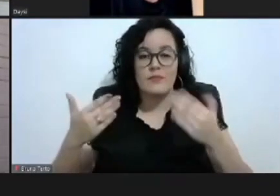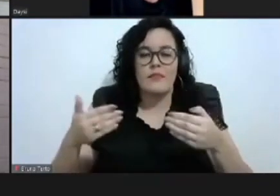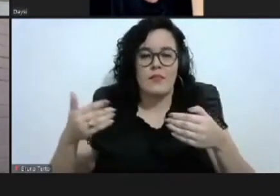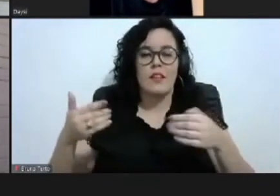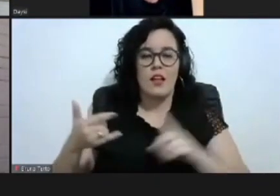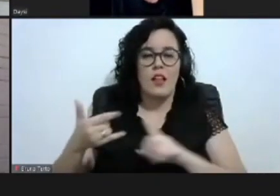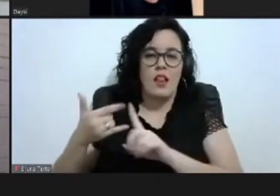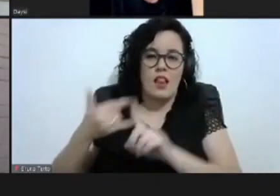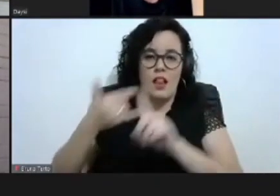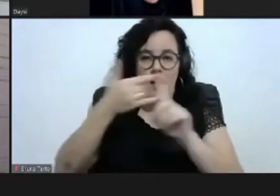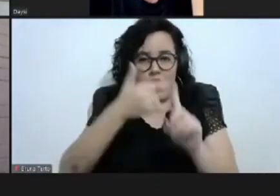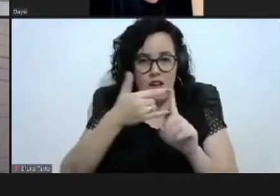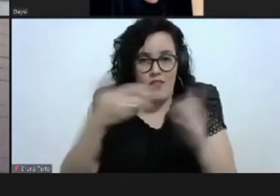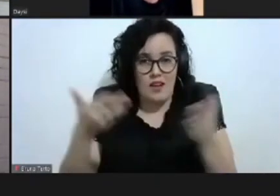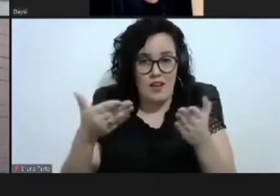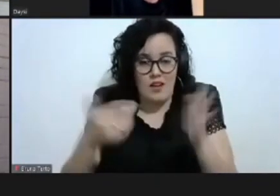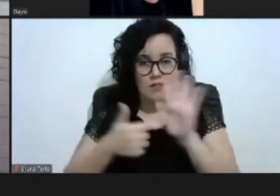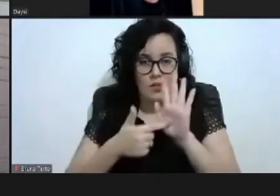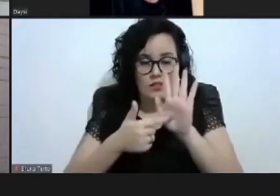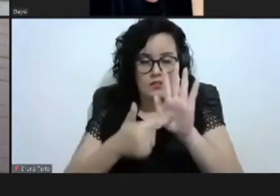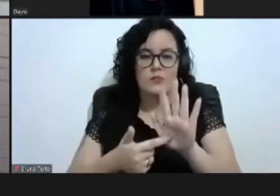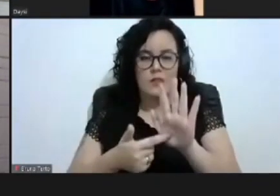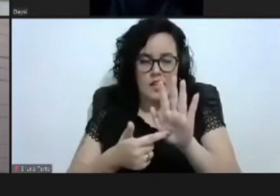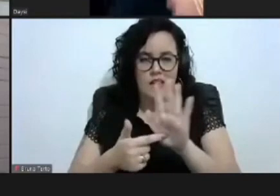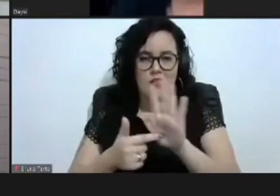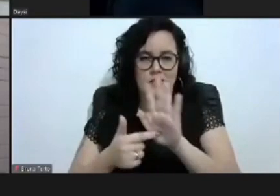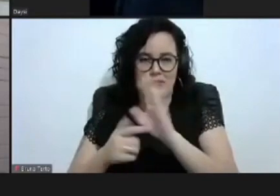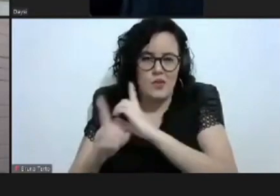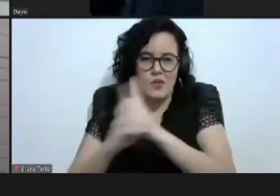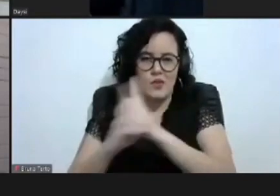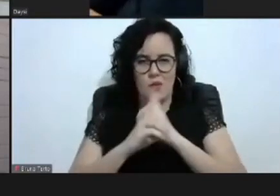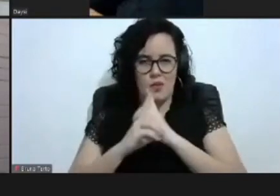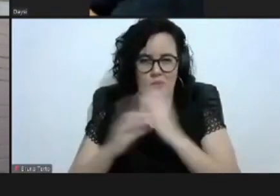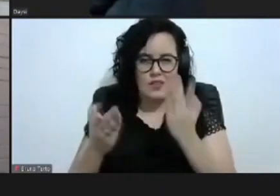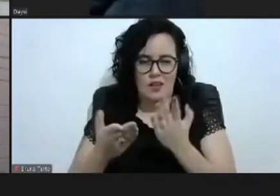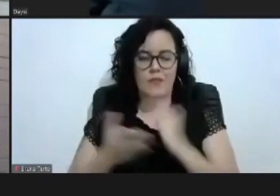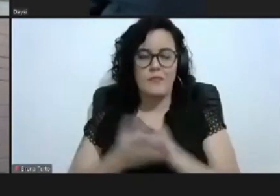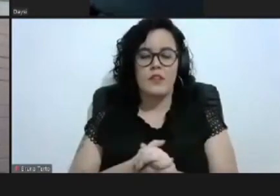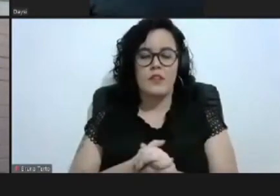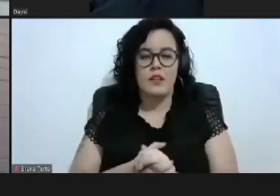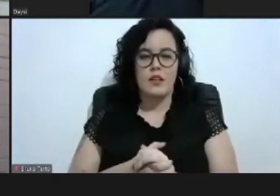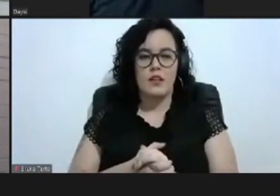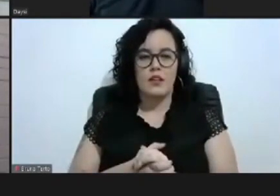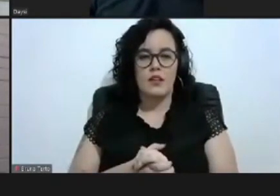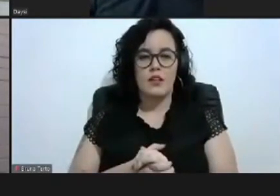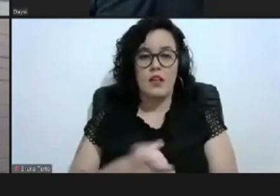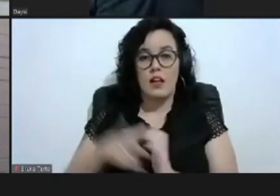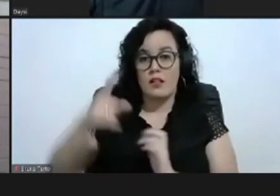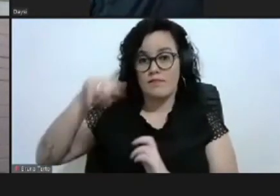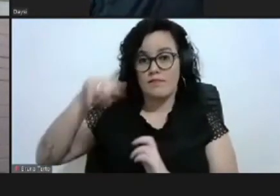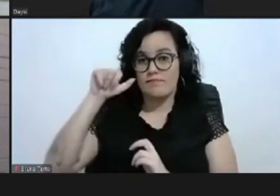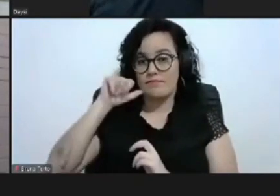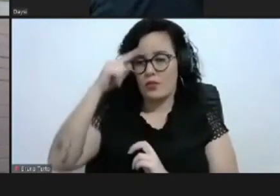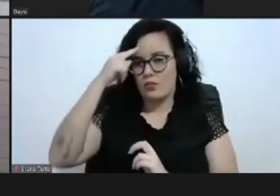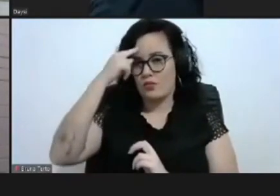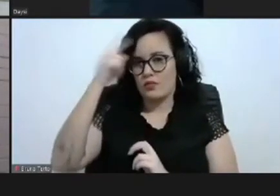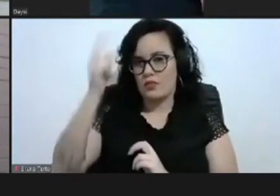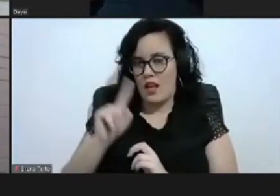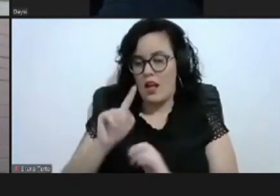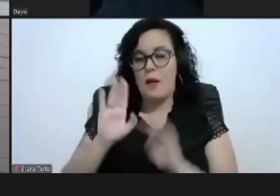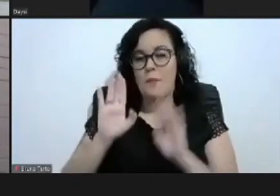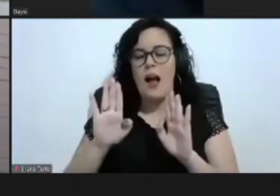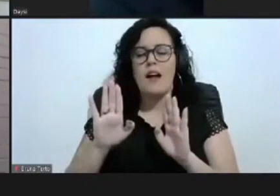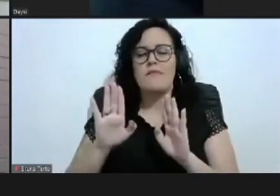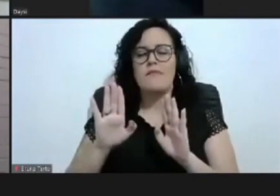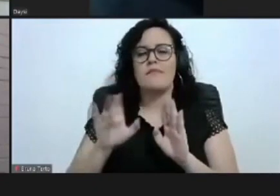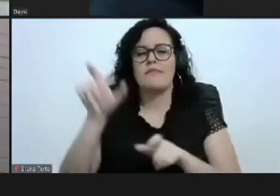vamos participar hoje, né, esse encontro que nós estamos promovendo hoje, reúne, elas não sabem, mas ele reúne